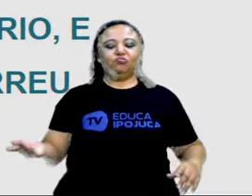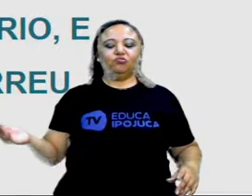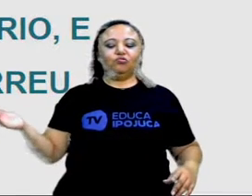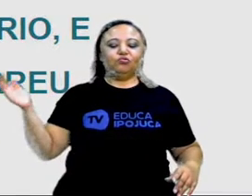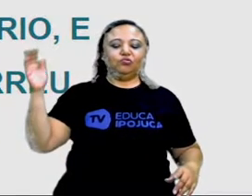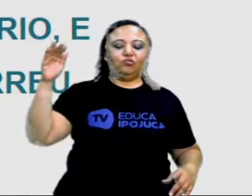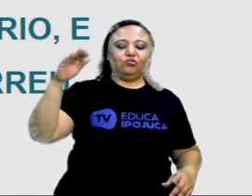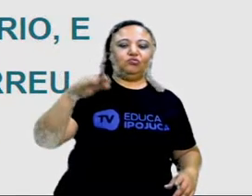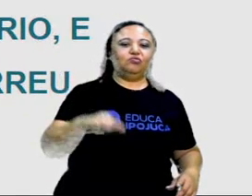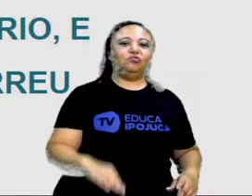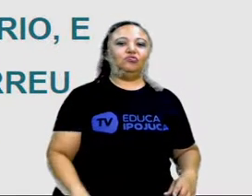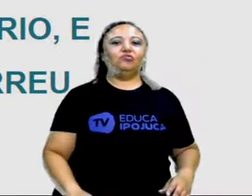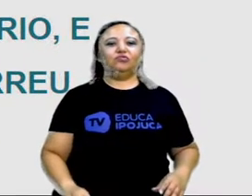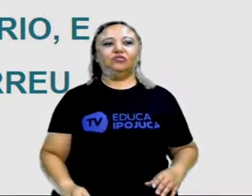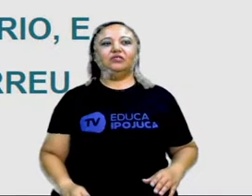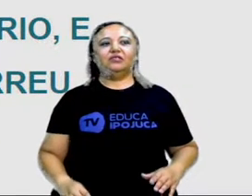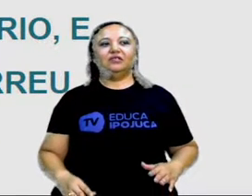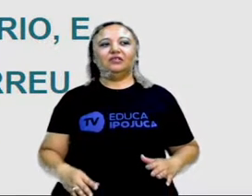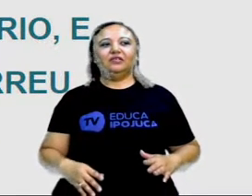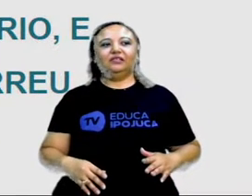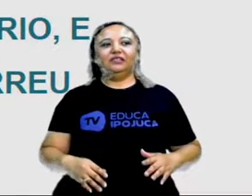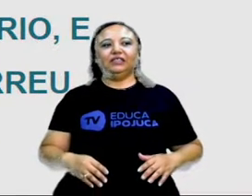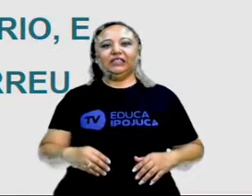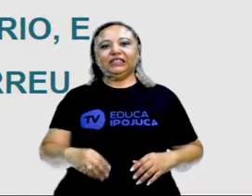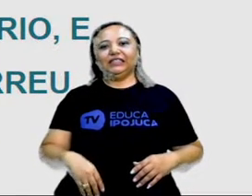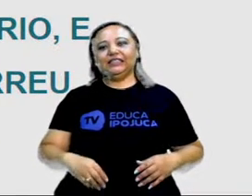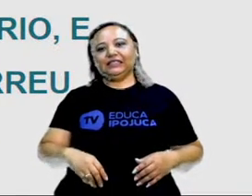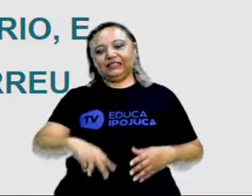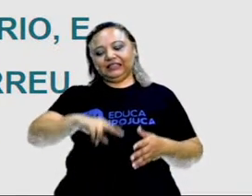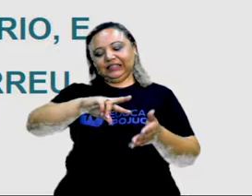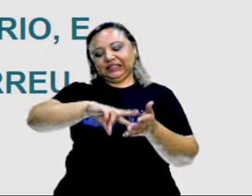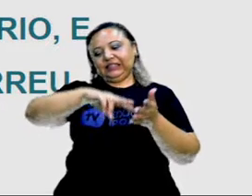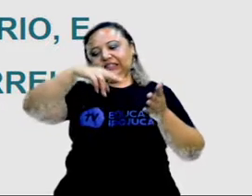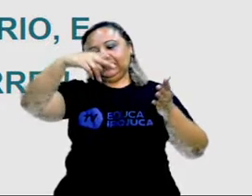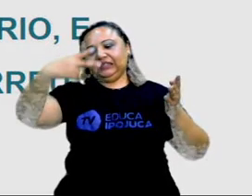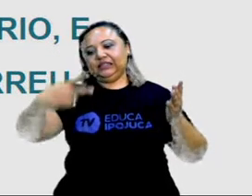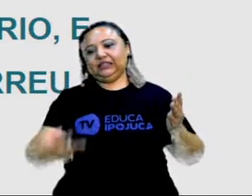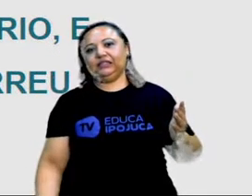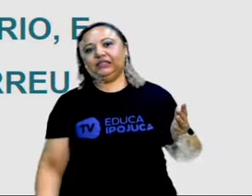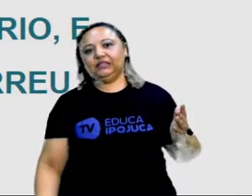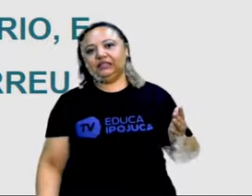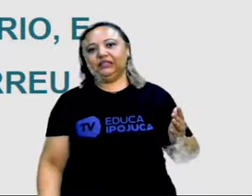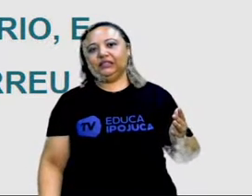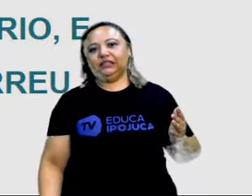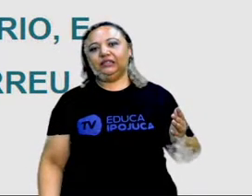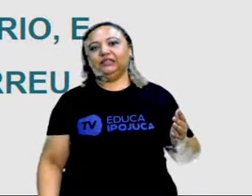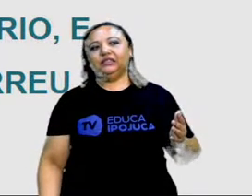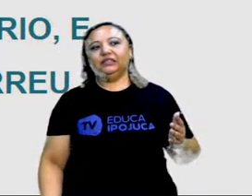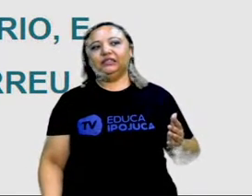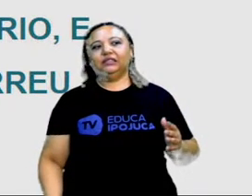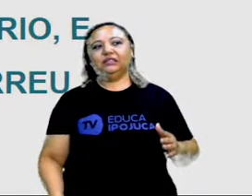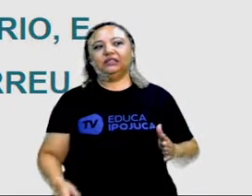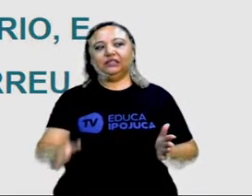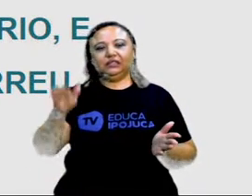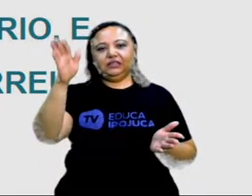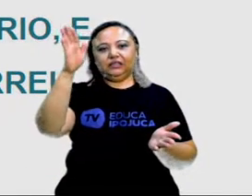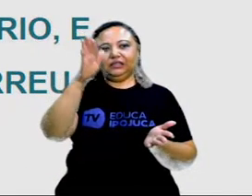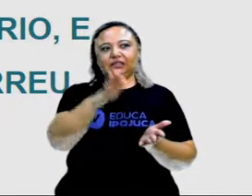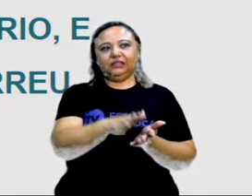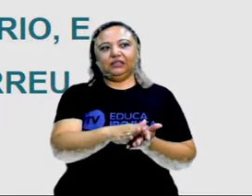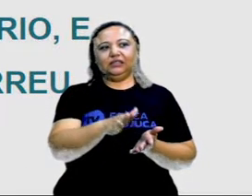chão. E a queda foi tão impressionante. O sapo caiu em cima